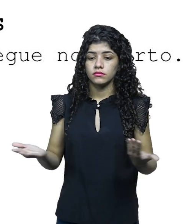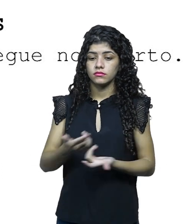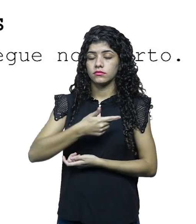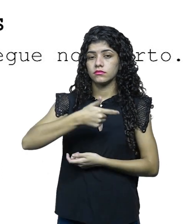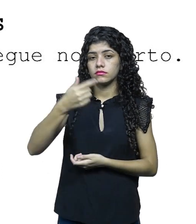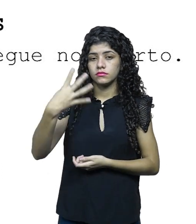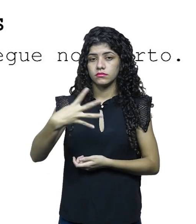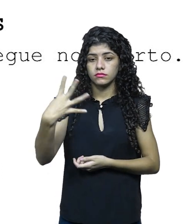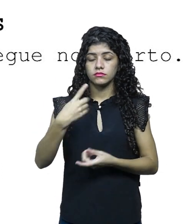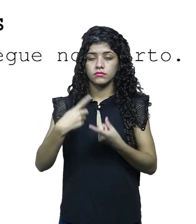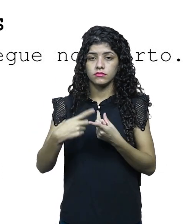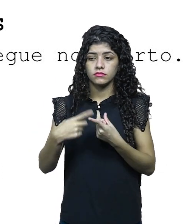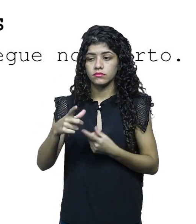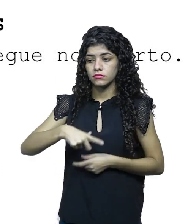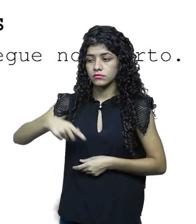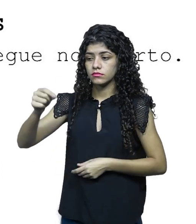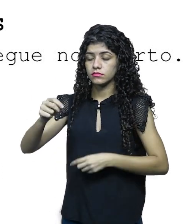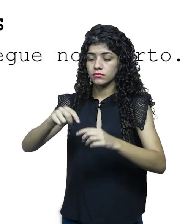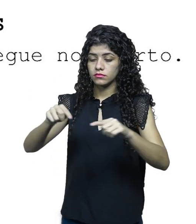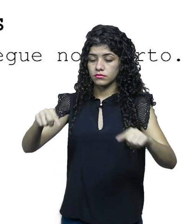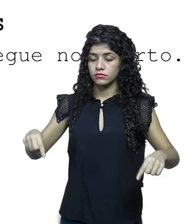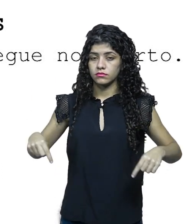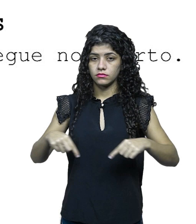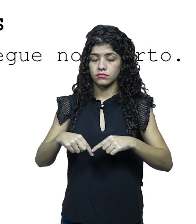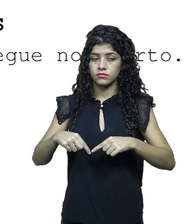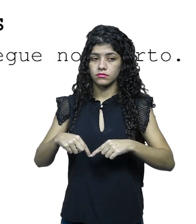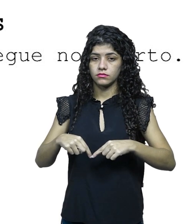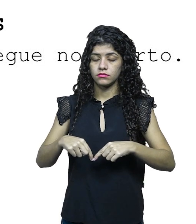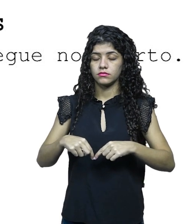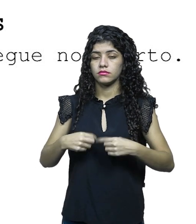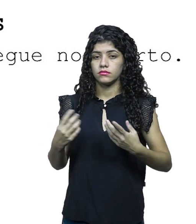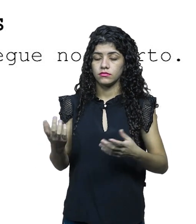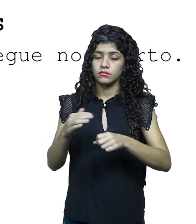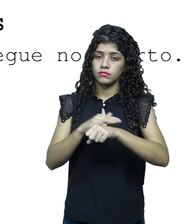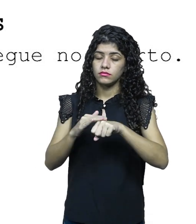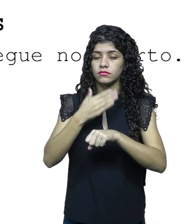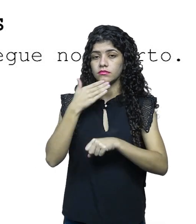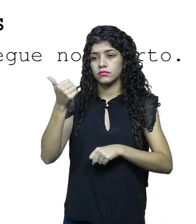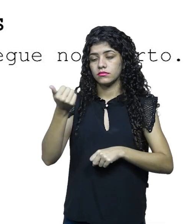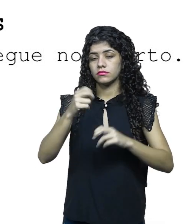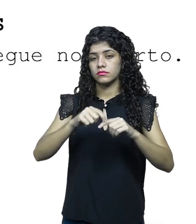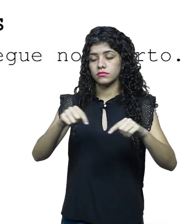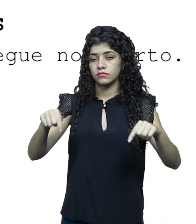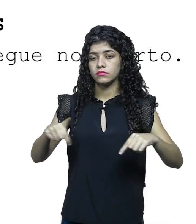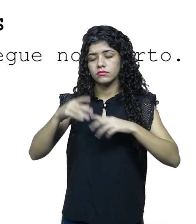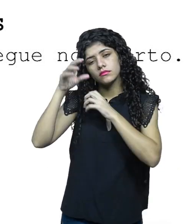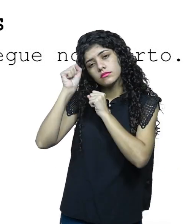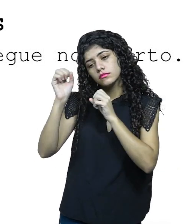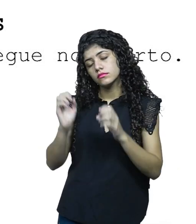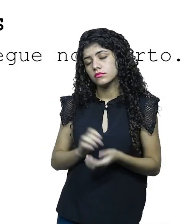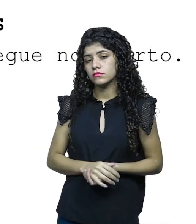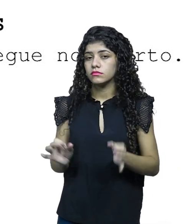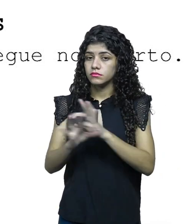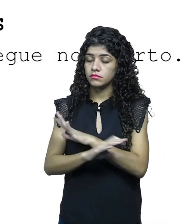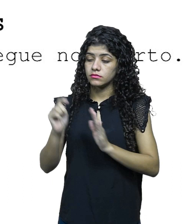cabeçalho, eu abri para quarto, porque elas vão sair da sala para poder conversar melhor, com mais privacidade no